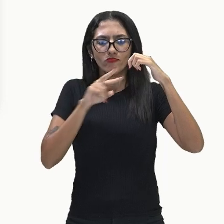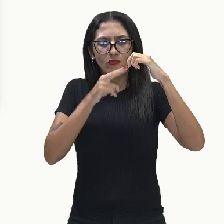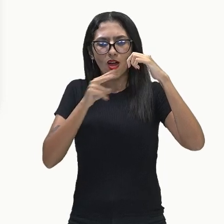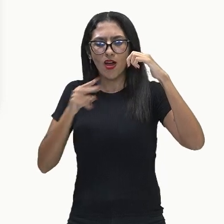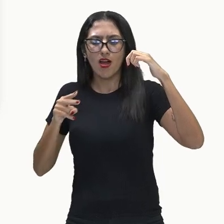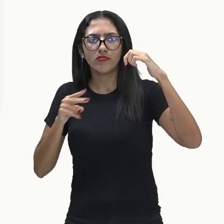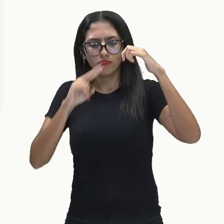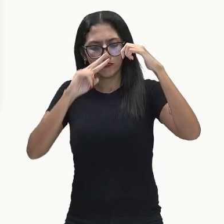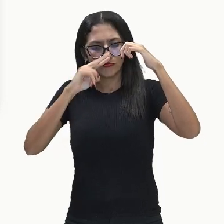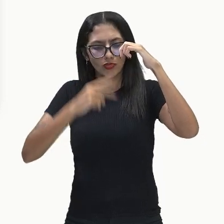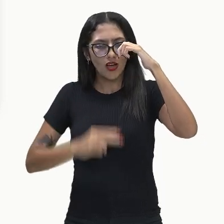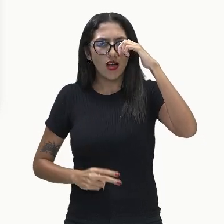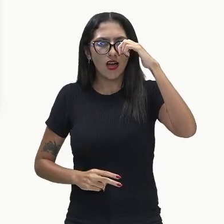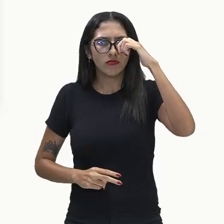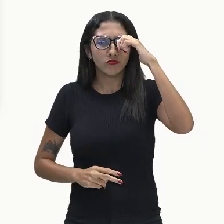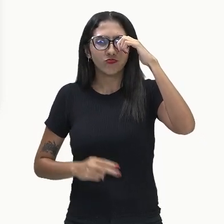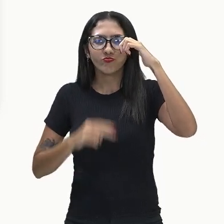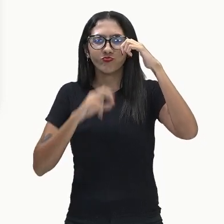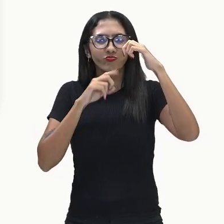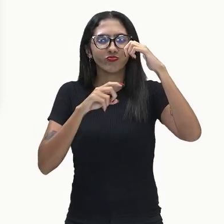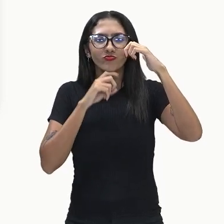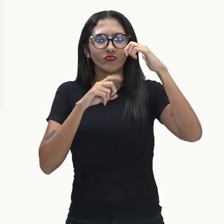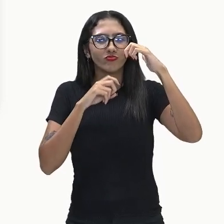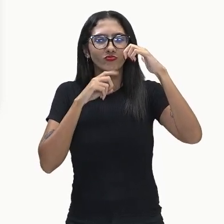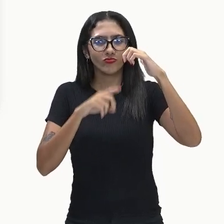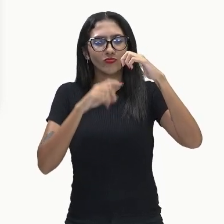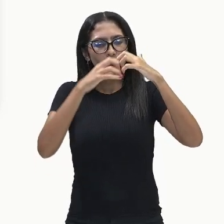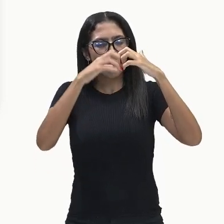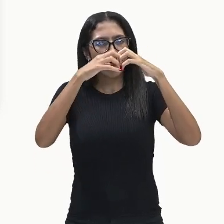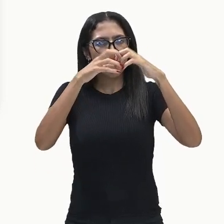a baía de mielina está